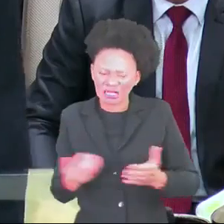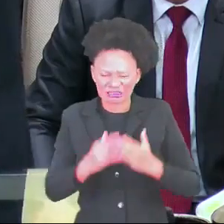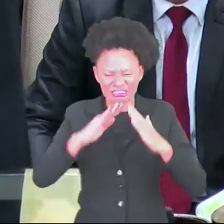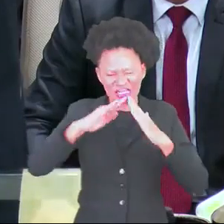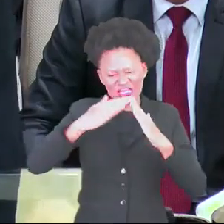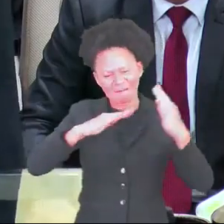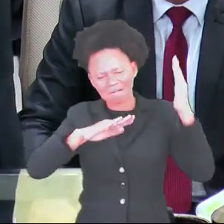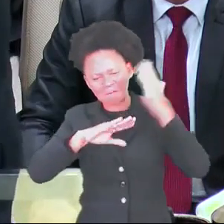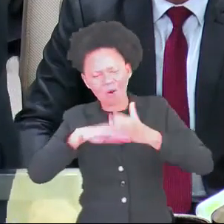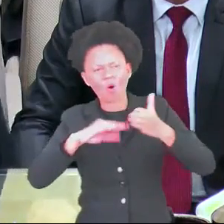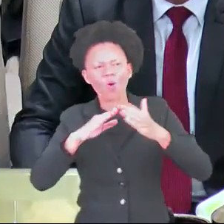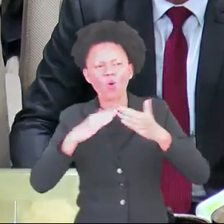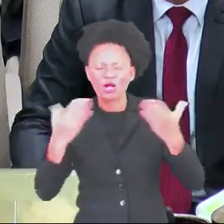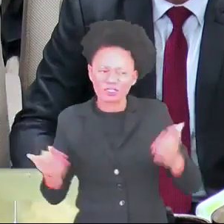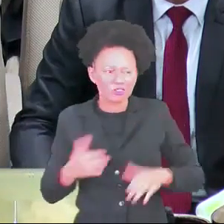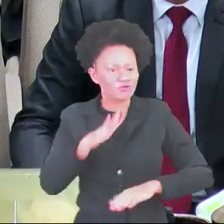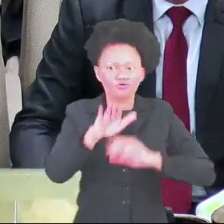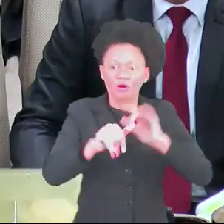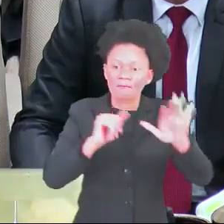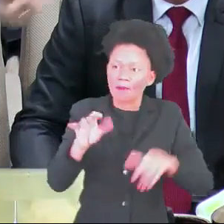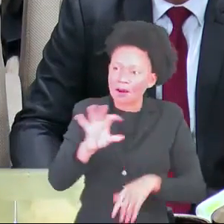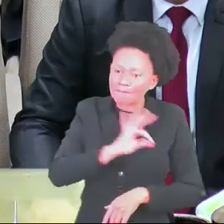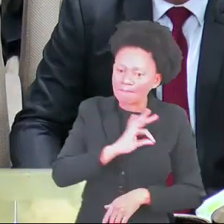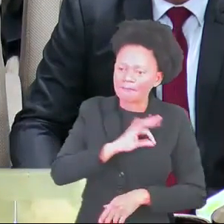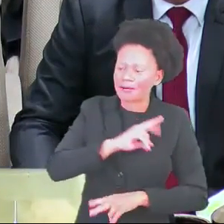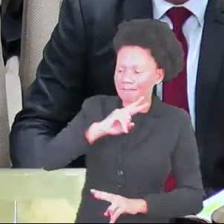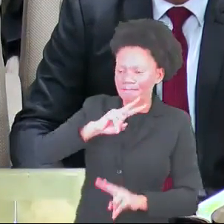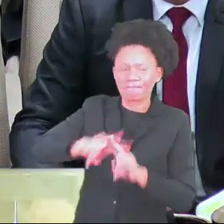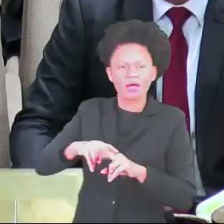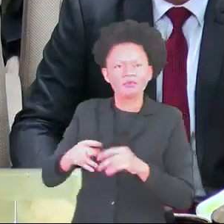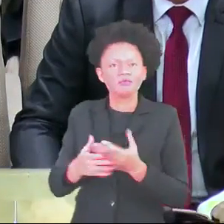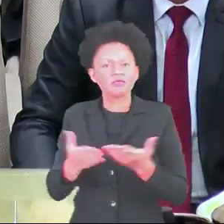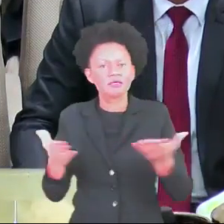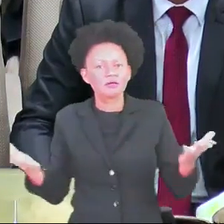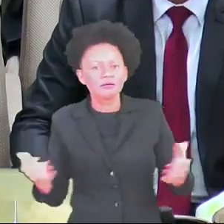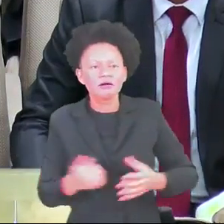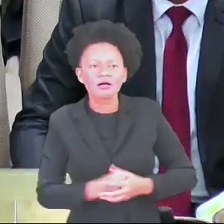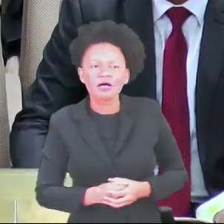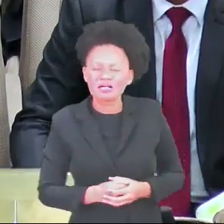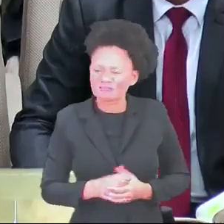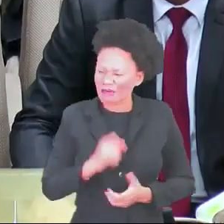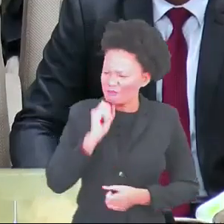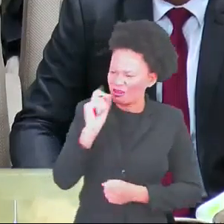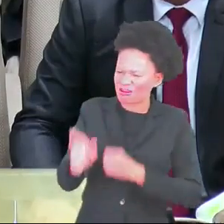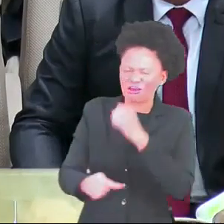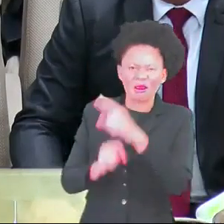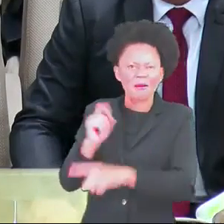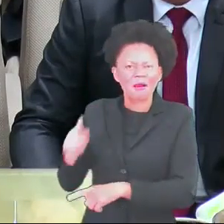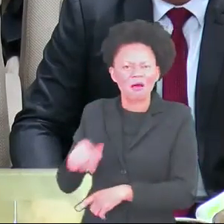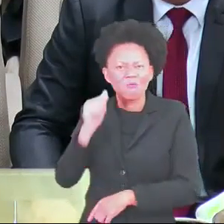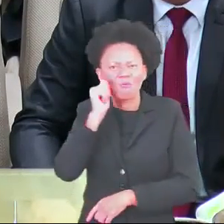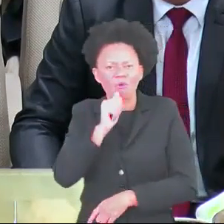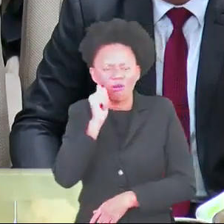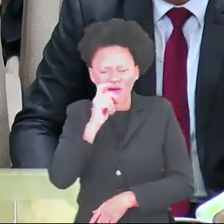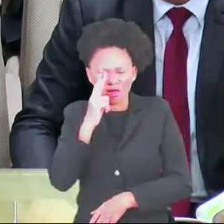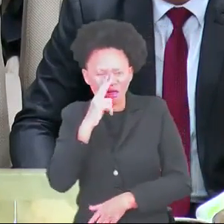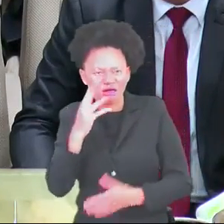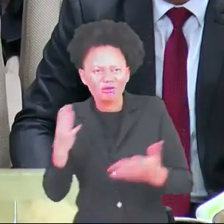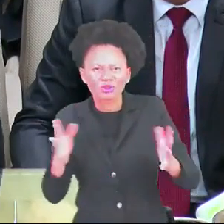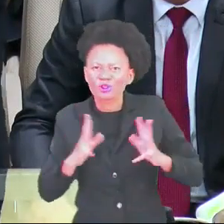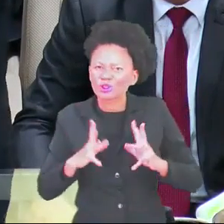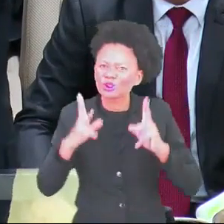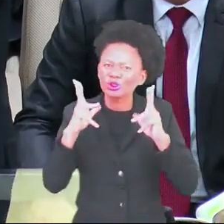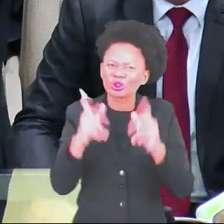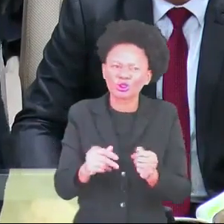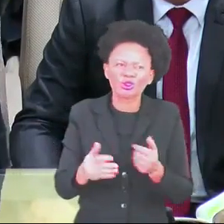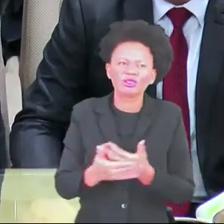telhados, chamaram polícia, prenderam homens, ultrajaram mulheres, fizeram todo